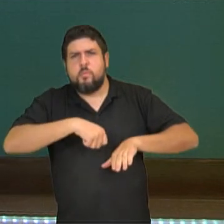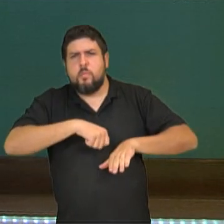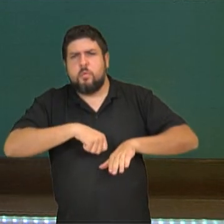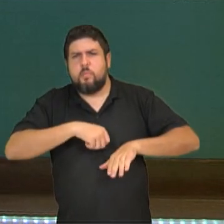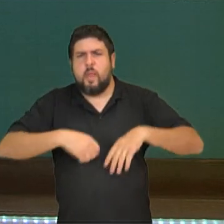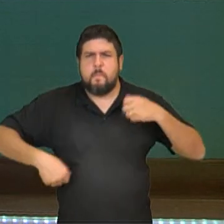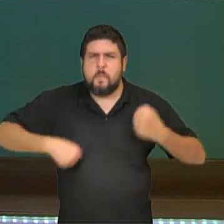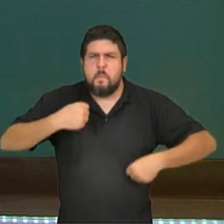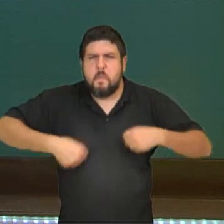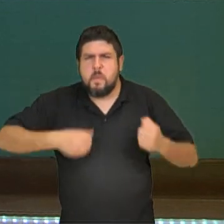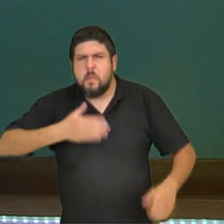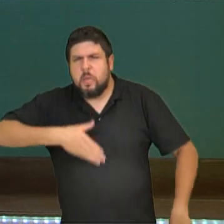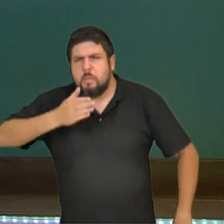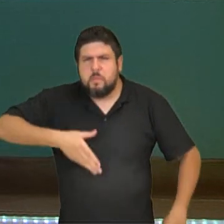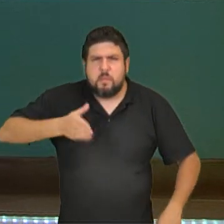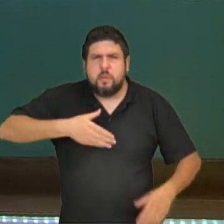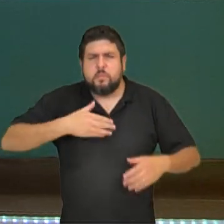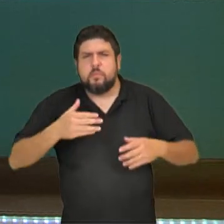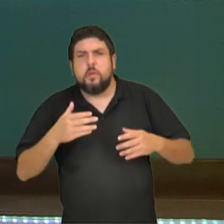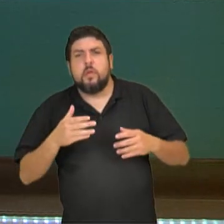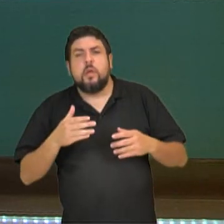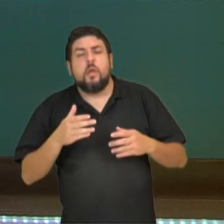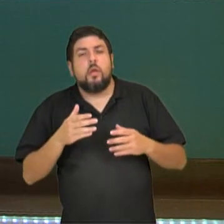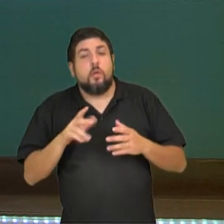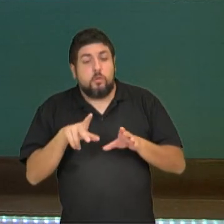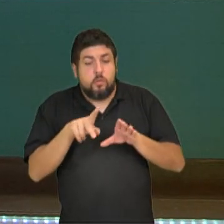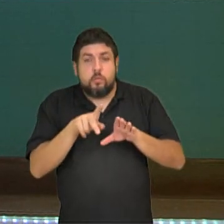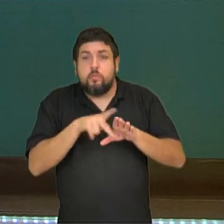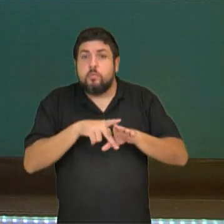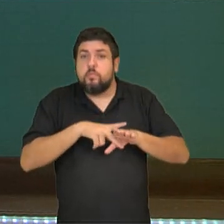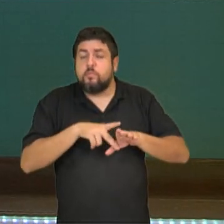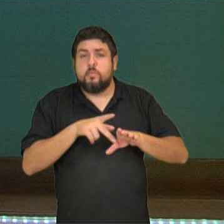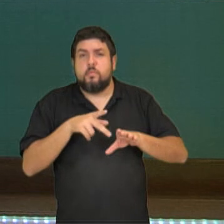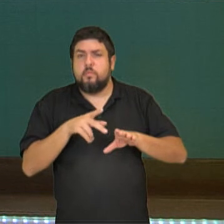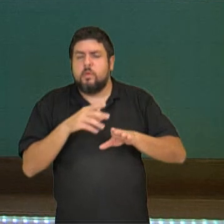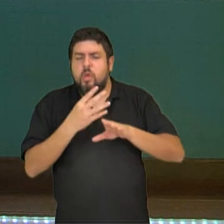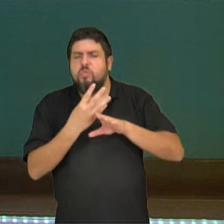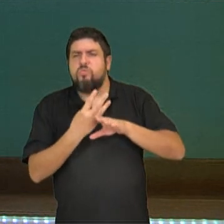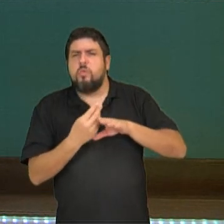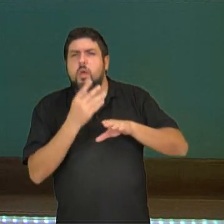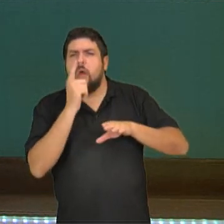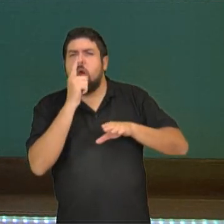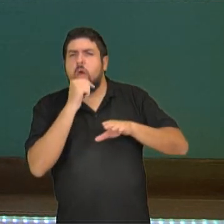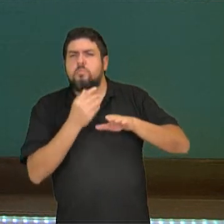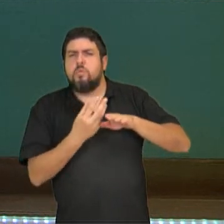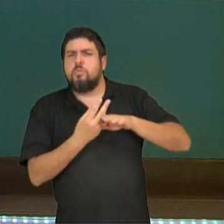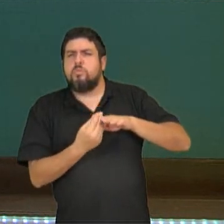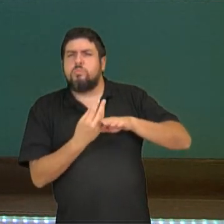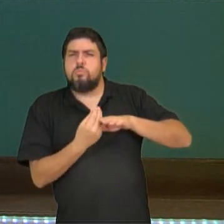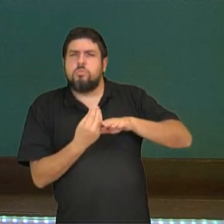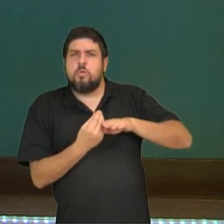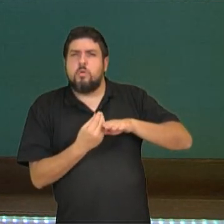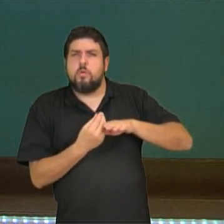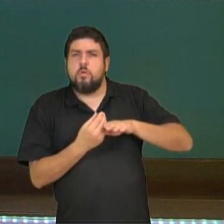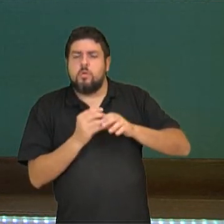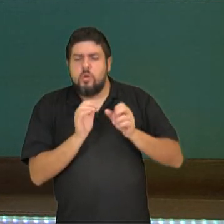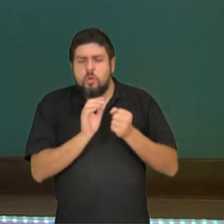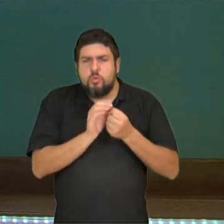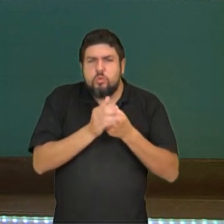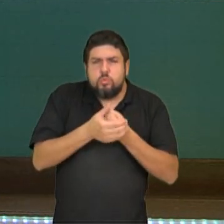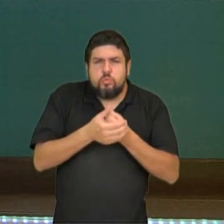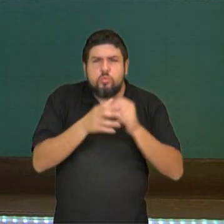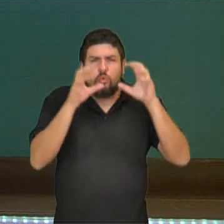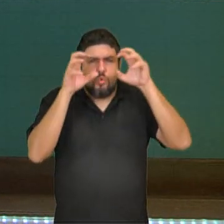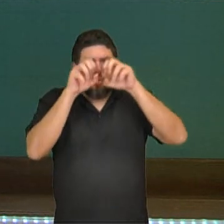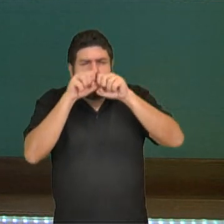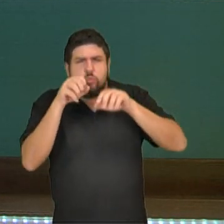está correndo, ele está suando. Então o pé dele vai ficar um pouco molhado, mas está abafado, está escuro, pode ser